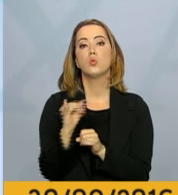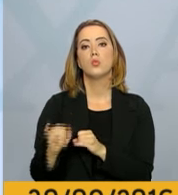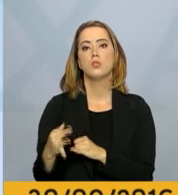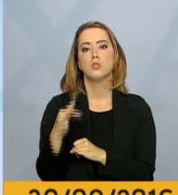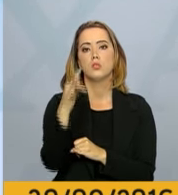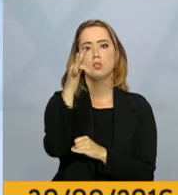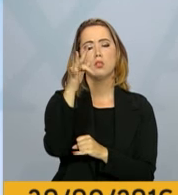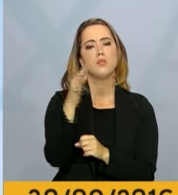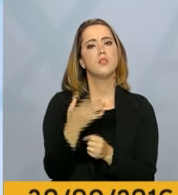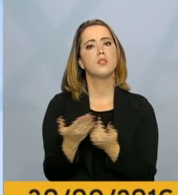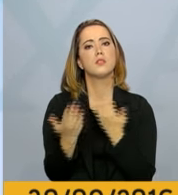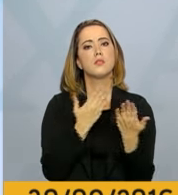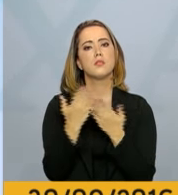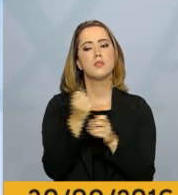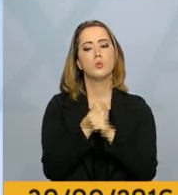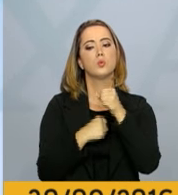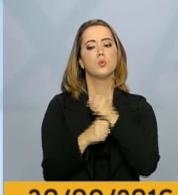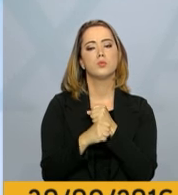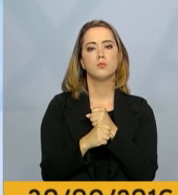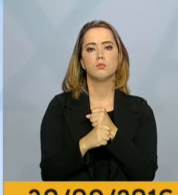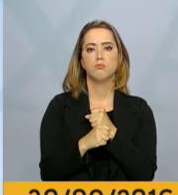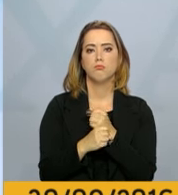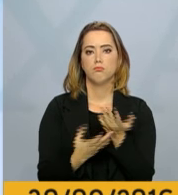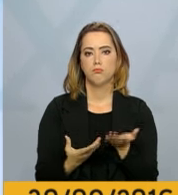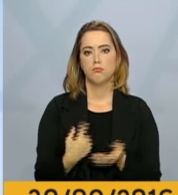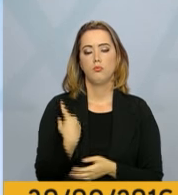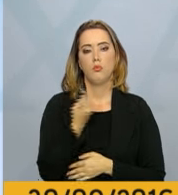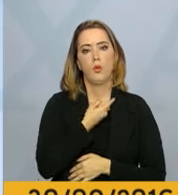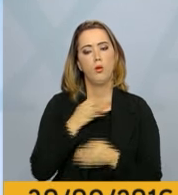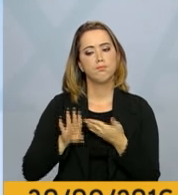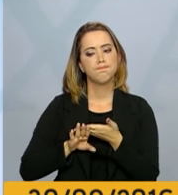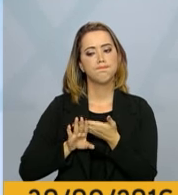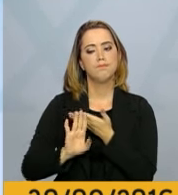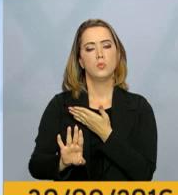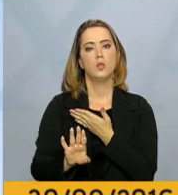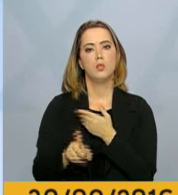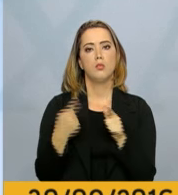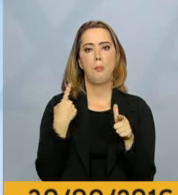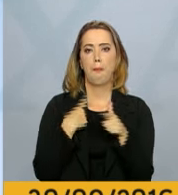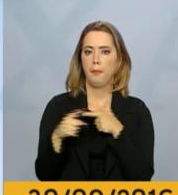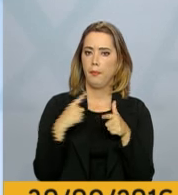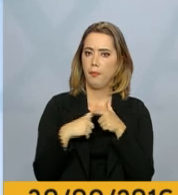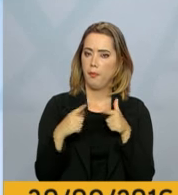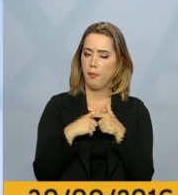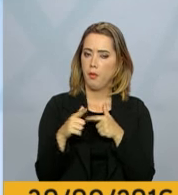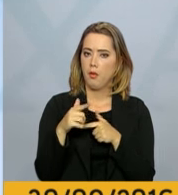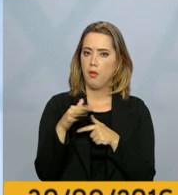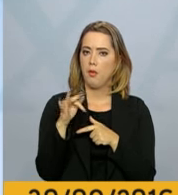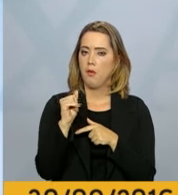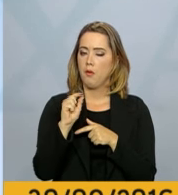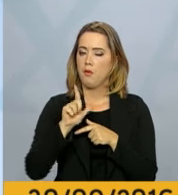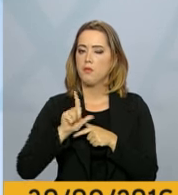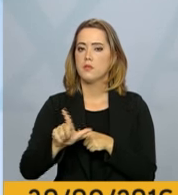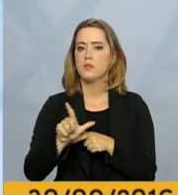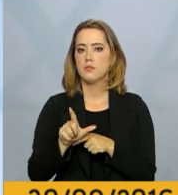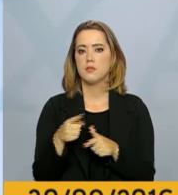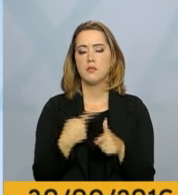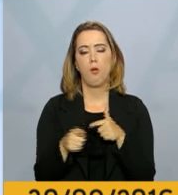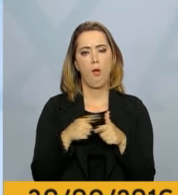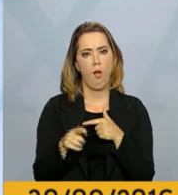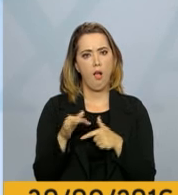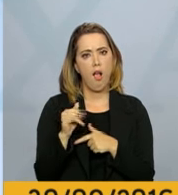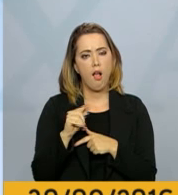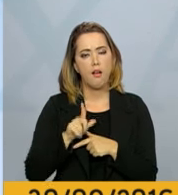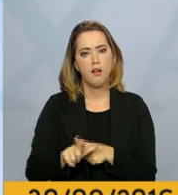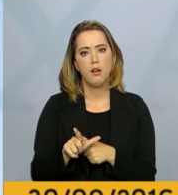do ano anterior. E com isso, nós evitamos, convenhamos, carga tributária. Nós não queremos aumentar a carga tributária.